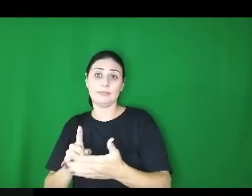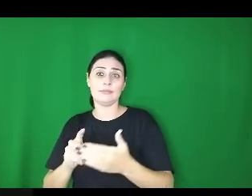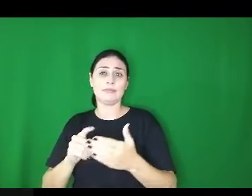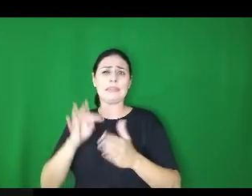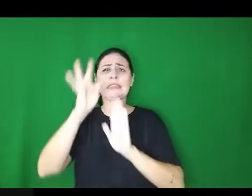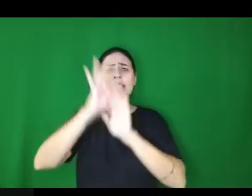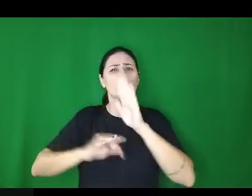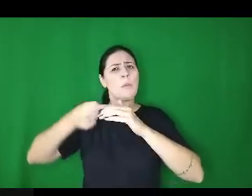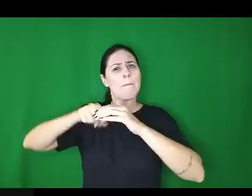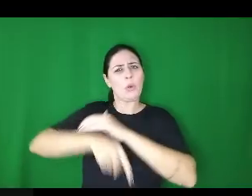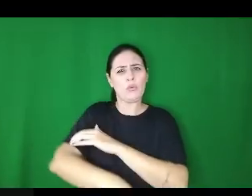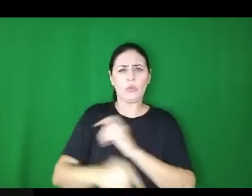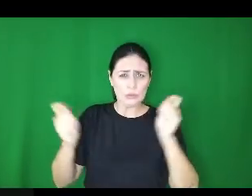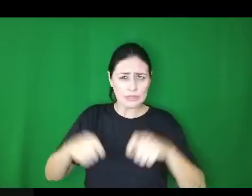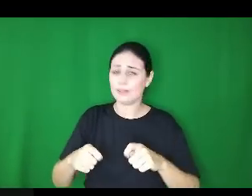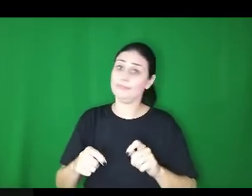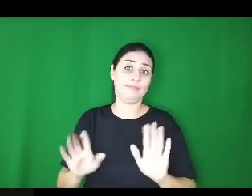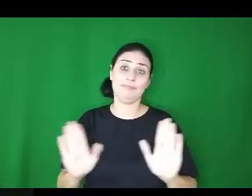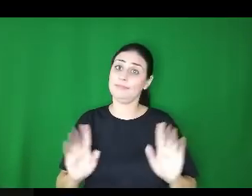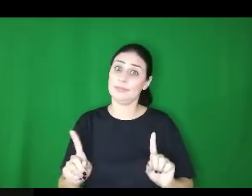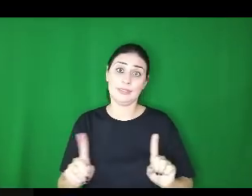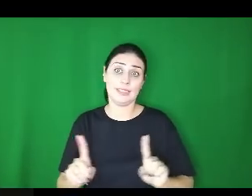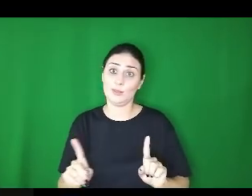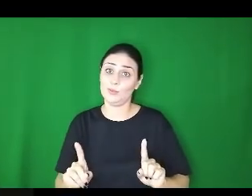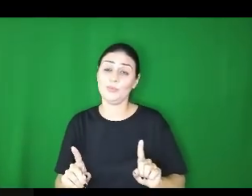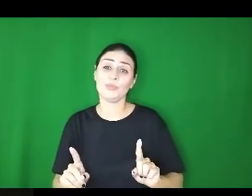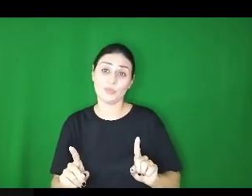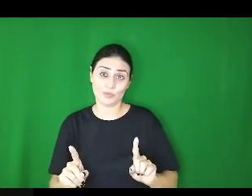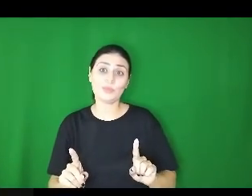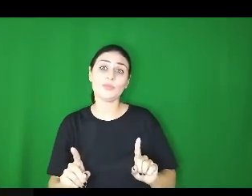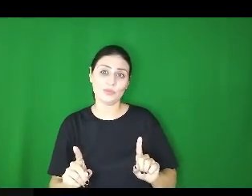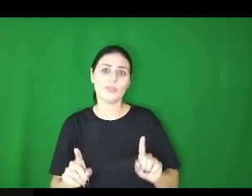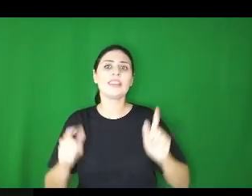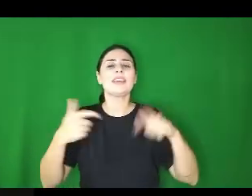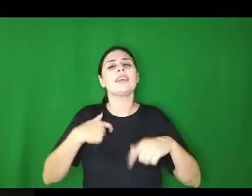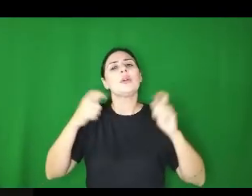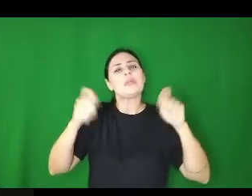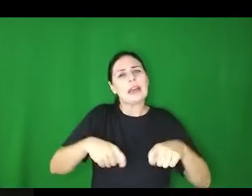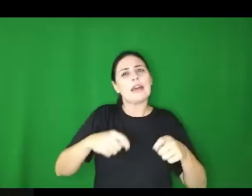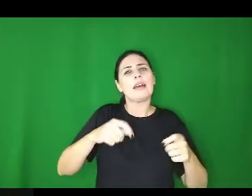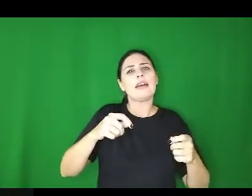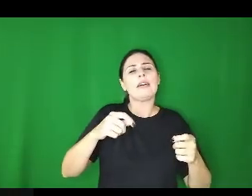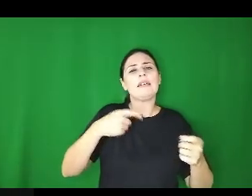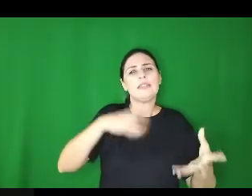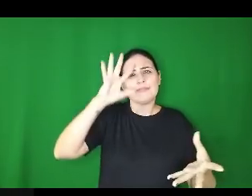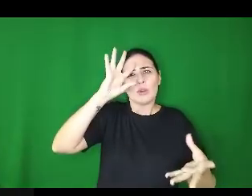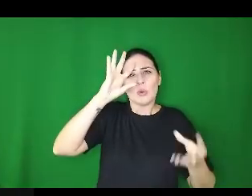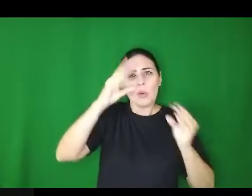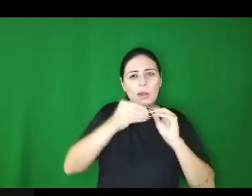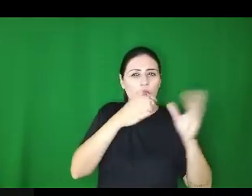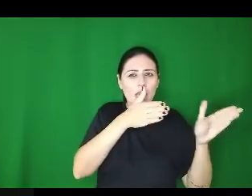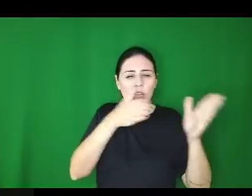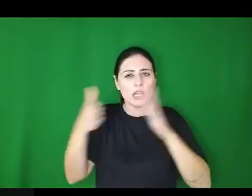um processo mais gradativo de apropriação. É possível resolver problemas sem domínio das operações